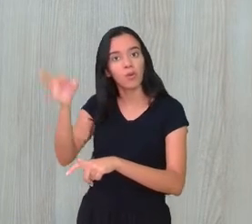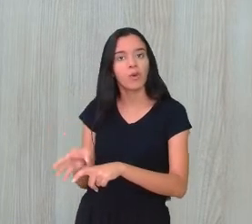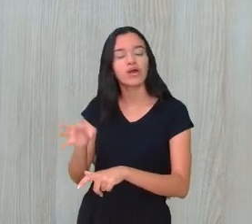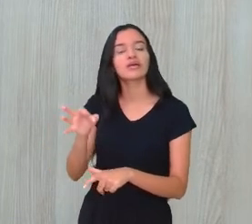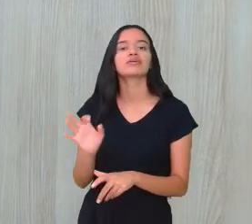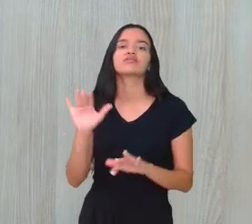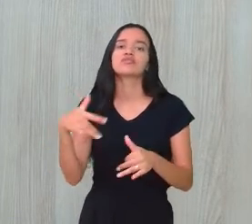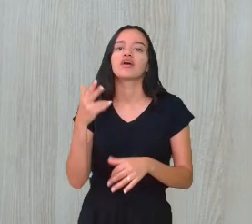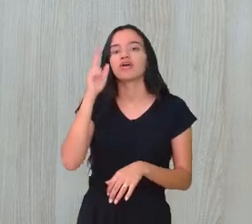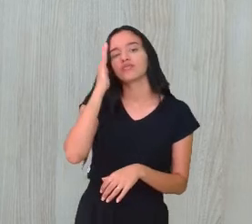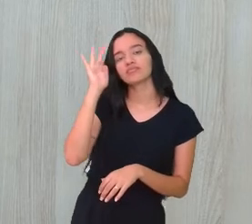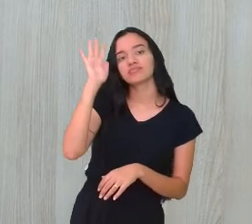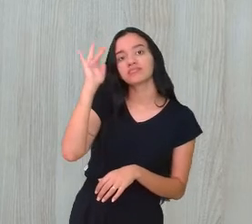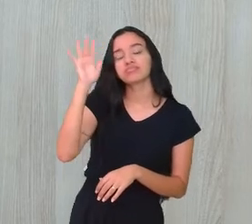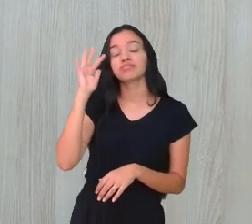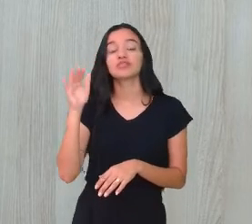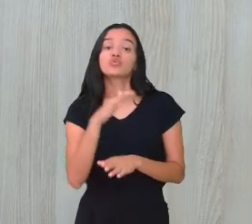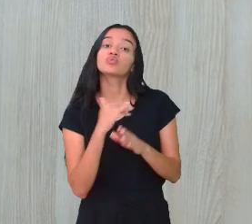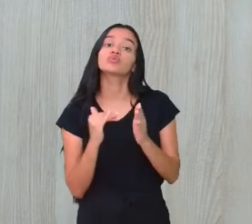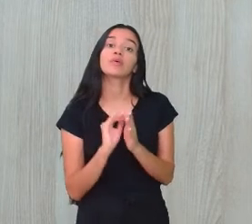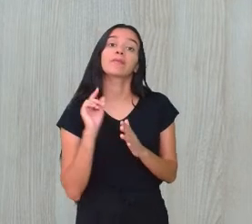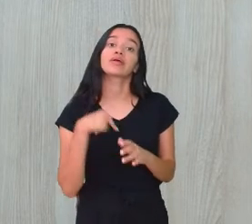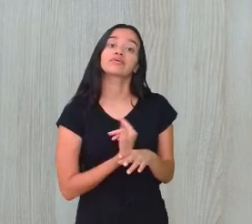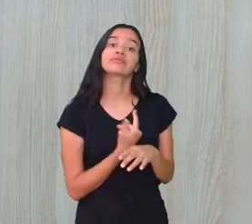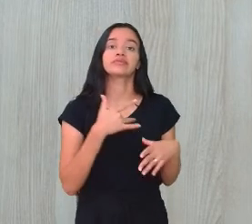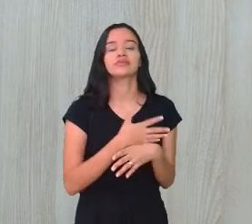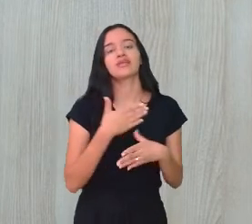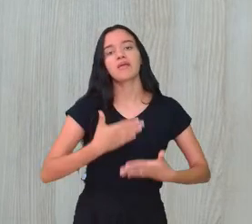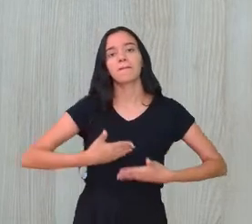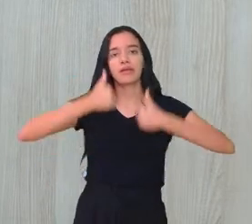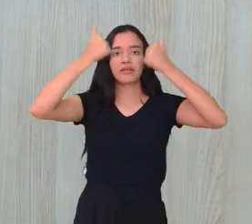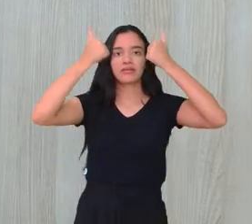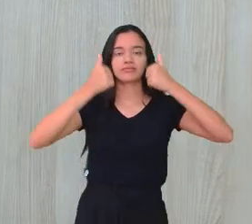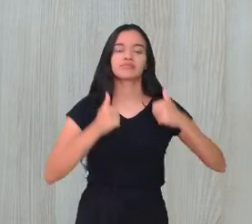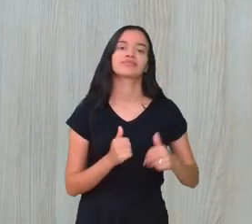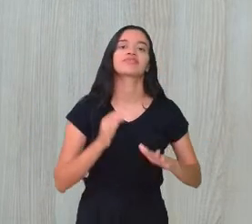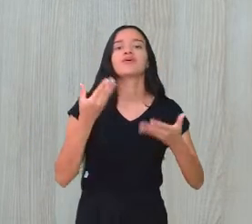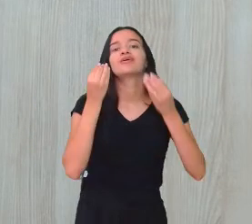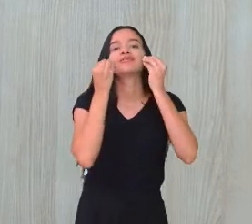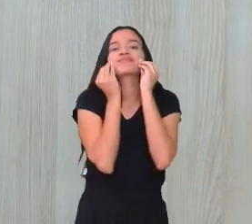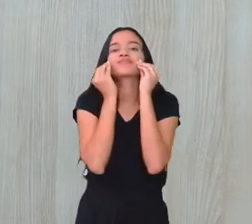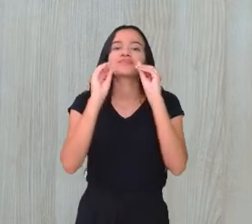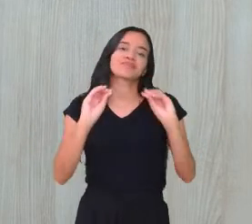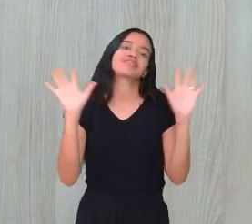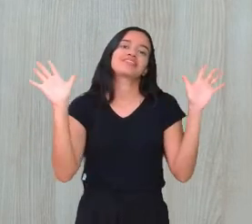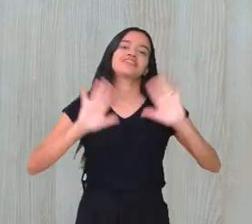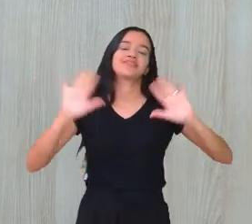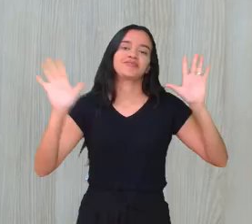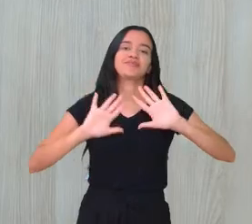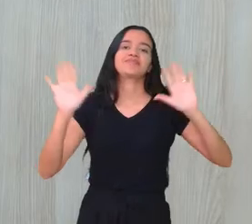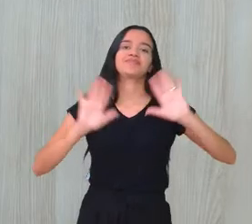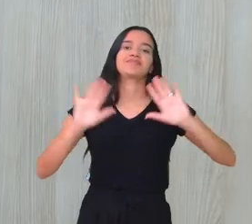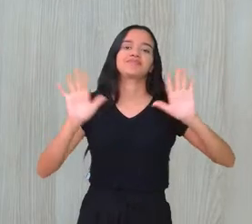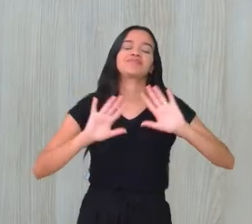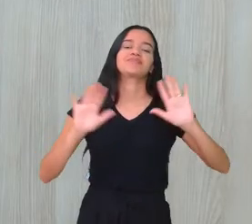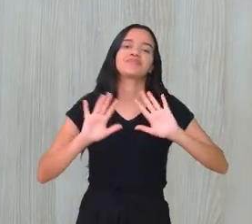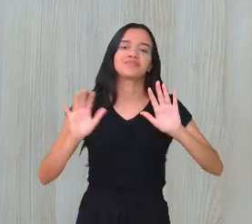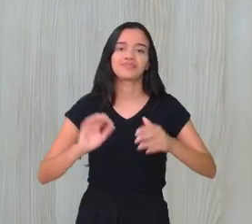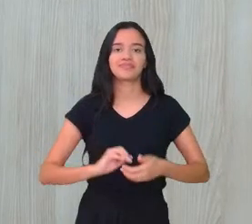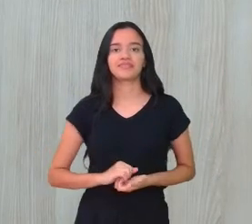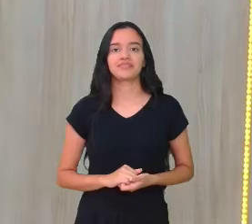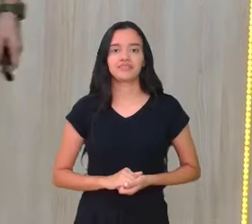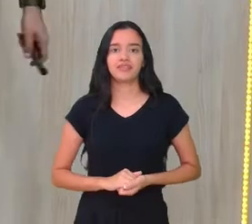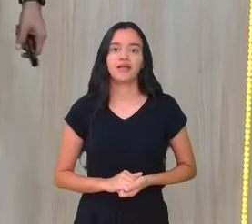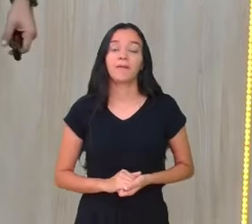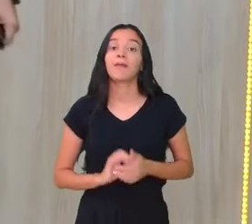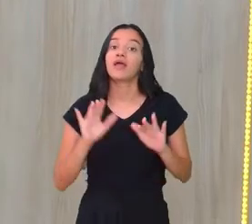assim, várias reflexão de tudo isso para que a gente tenha uma cidade bem melhor, não é isso? Então, ó, Cheiro pra vocês, meus amores. E valeu, Armando.